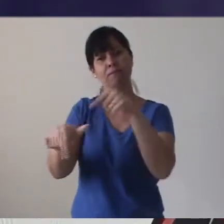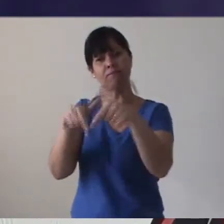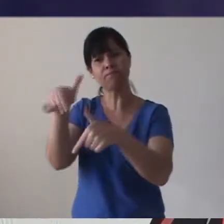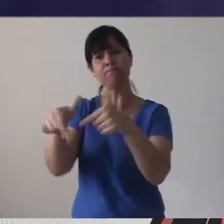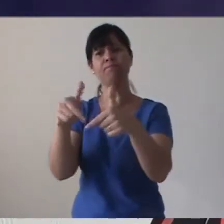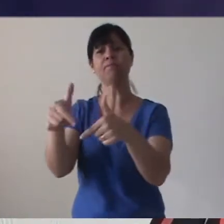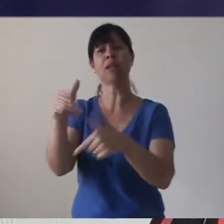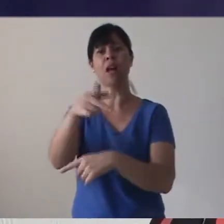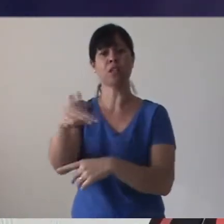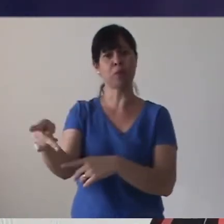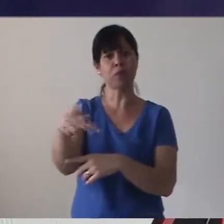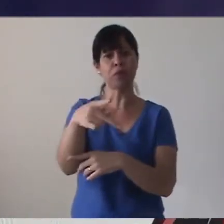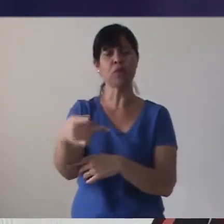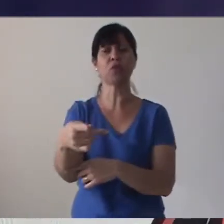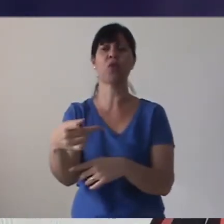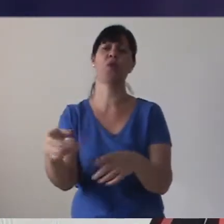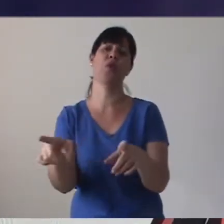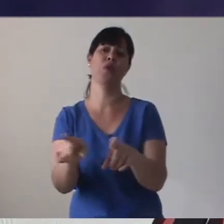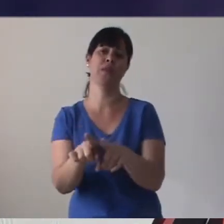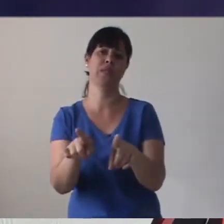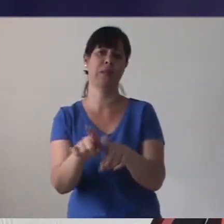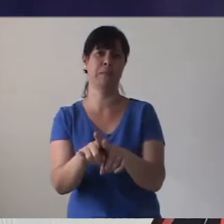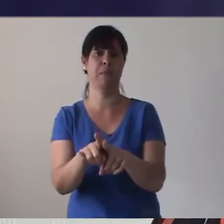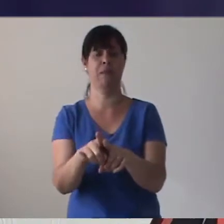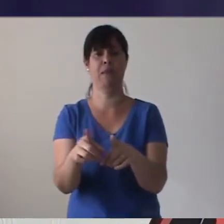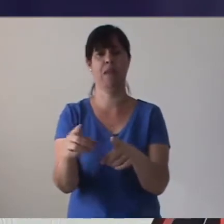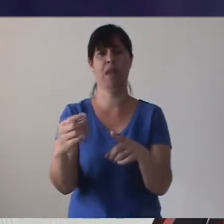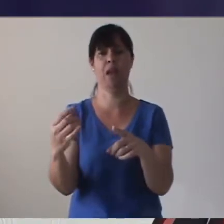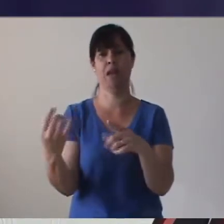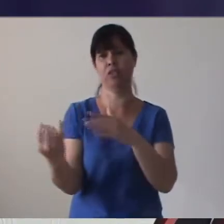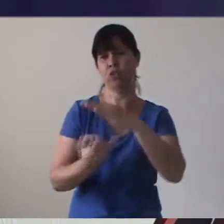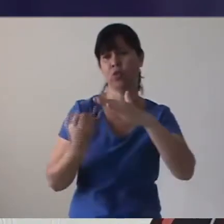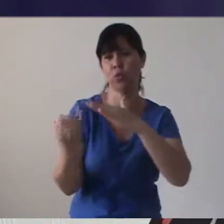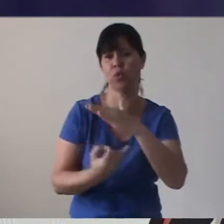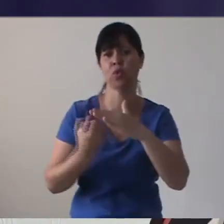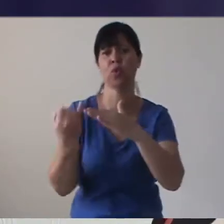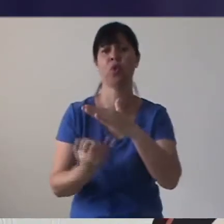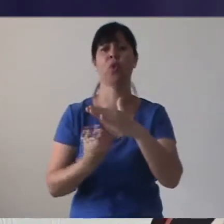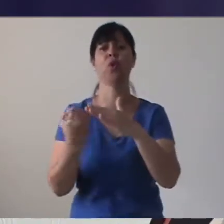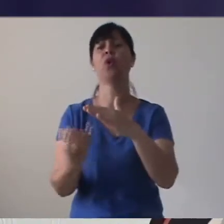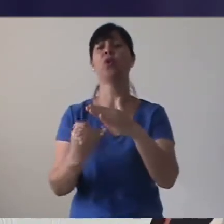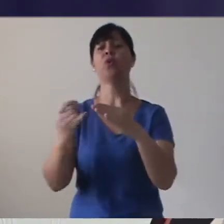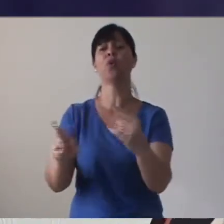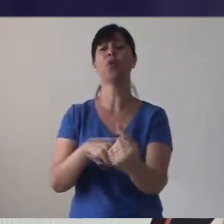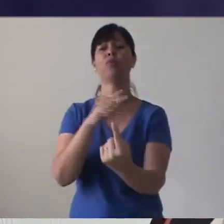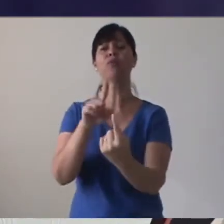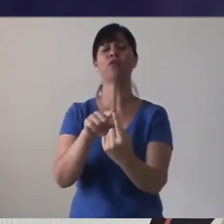consultoria aos professores, aos docentes, às instituições, né,